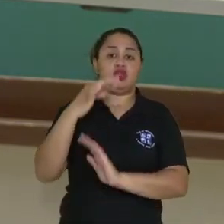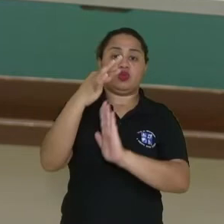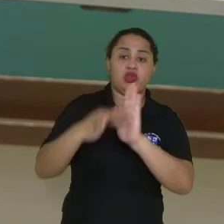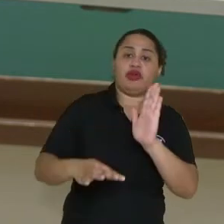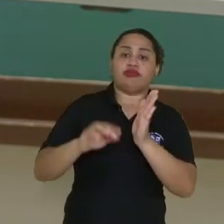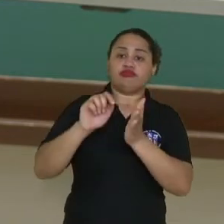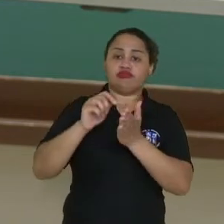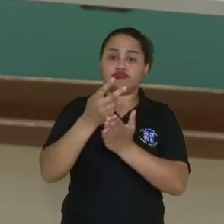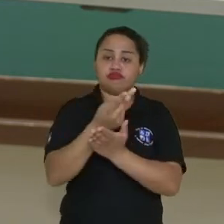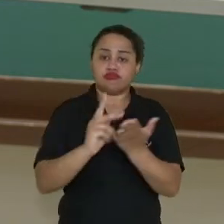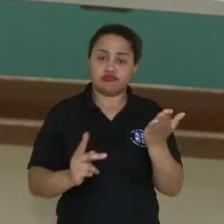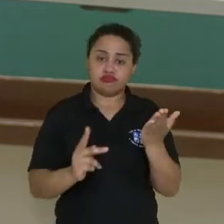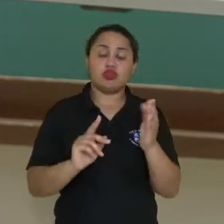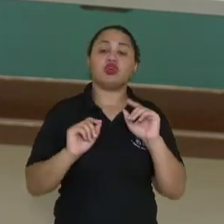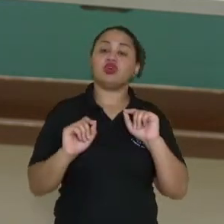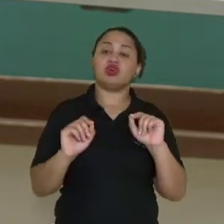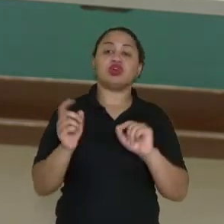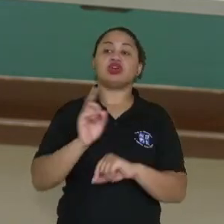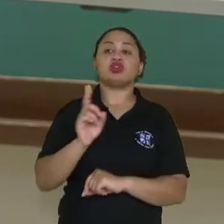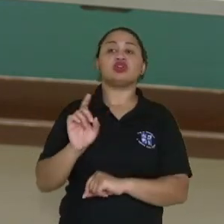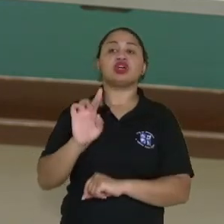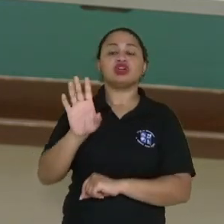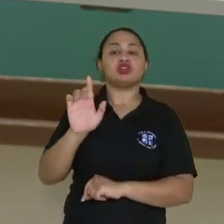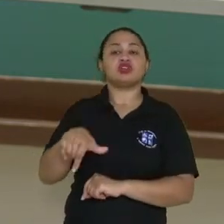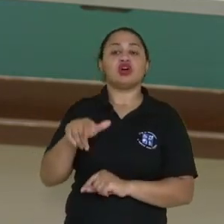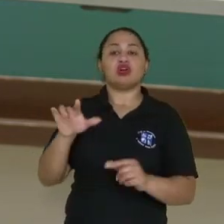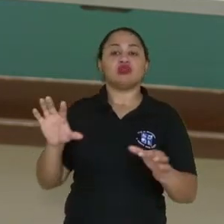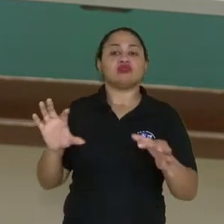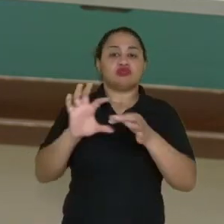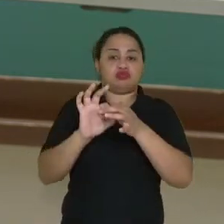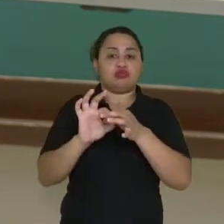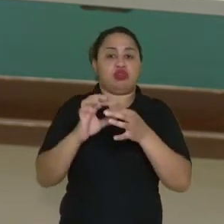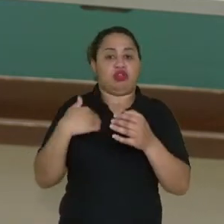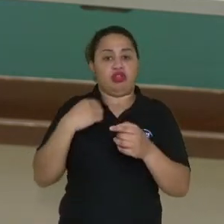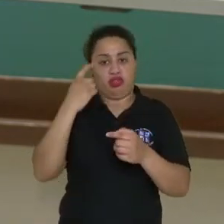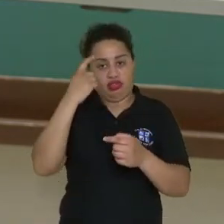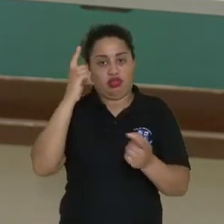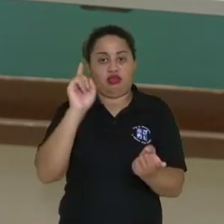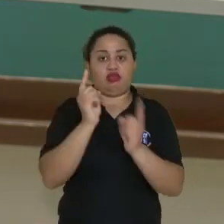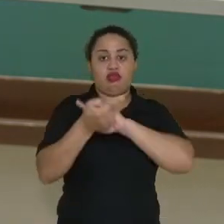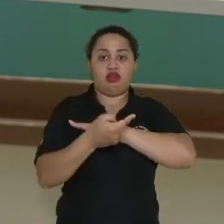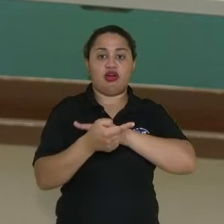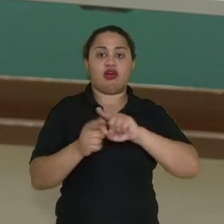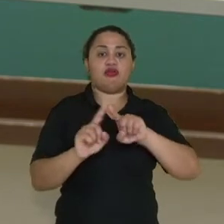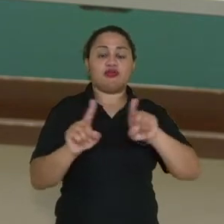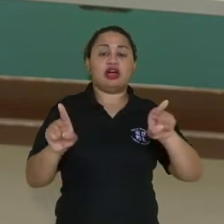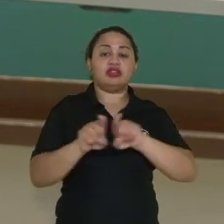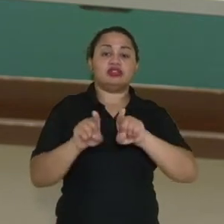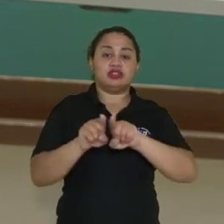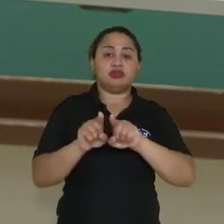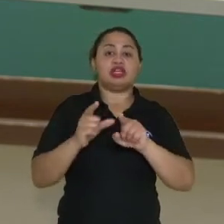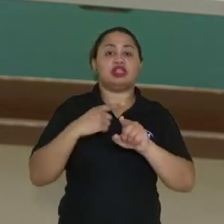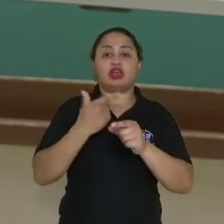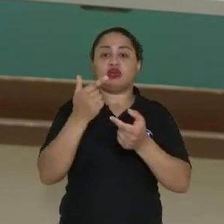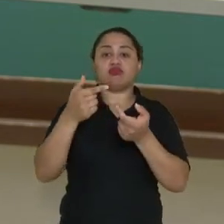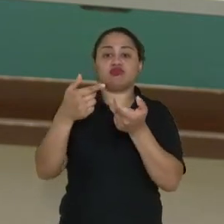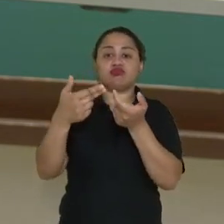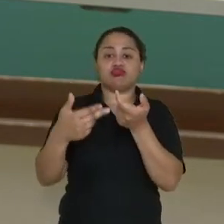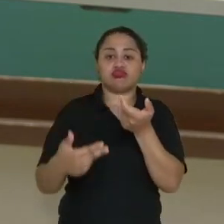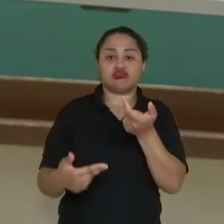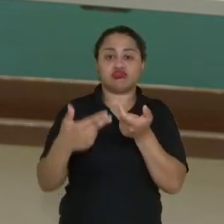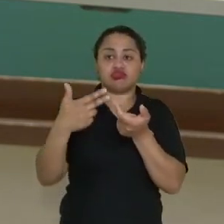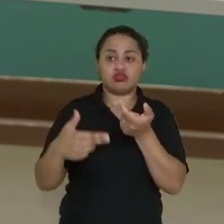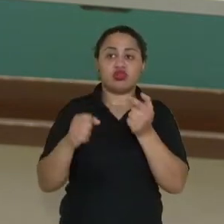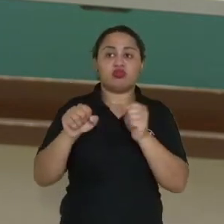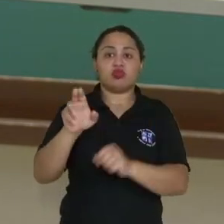texto ou numa poesia, não somente ele é uma conjunção que dá ideia de oposição de ideias, mas ele tem sinônimos, né? Então, os sinônimos também poderão